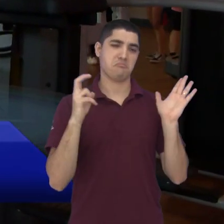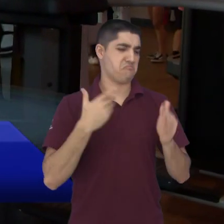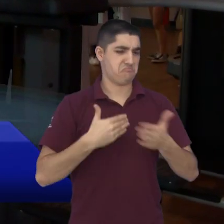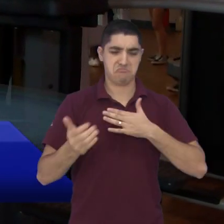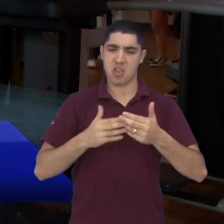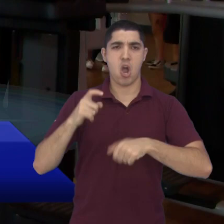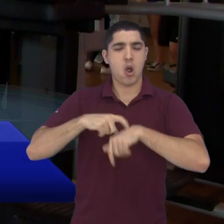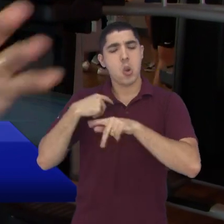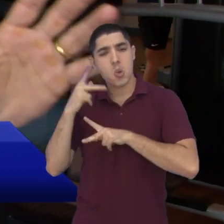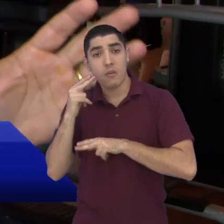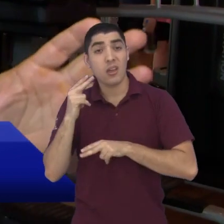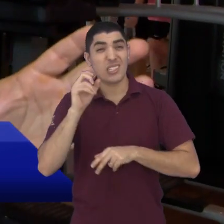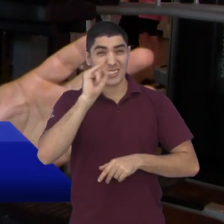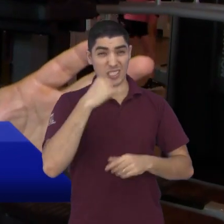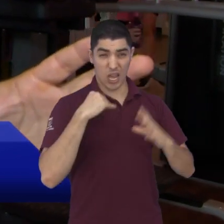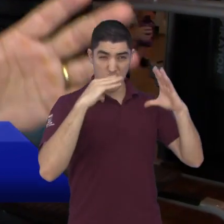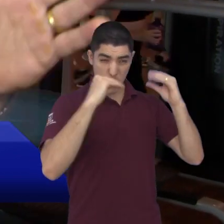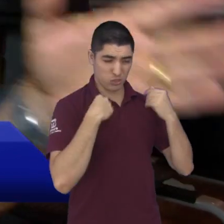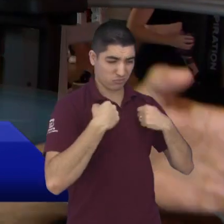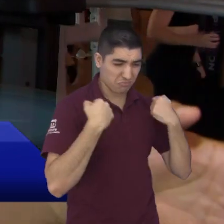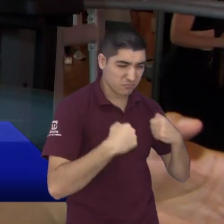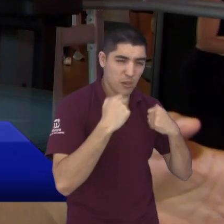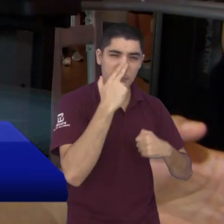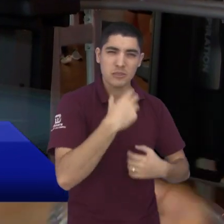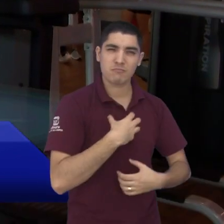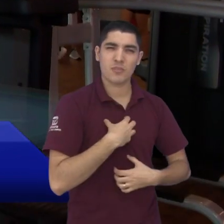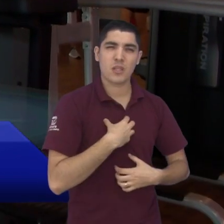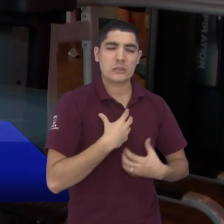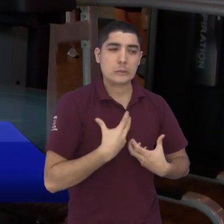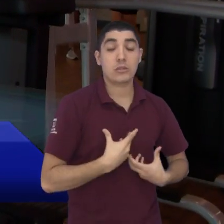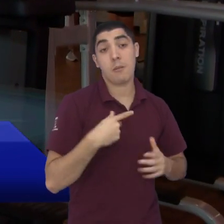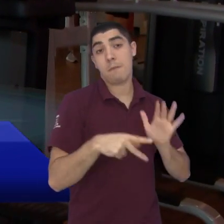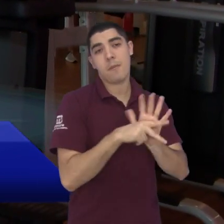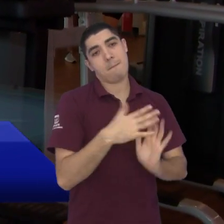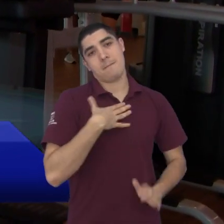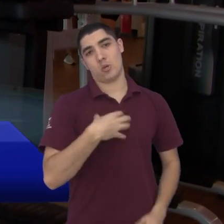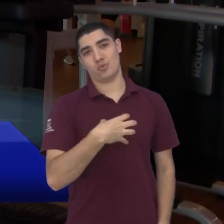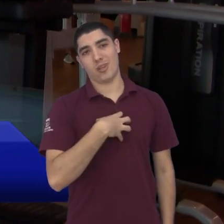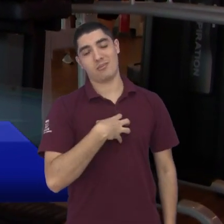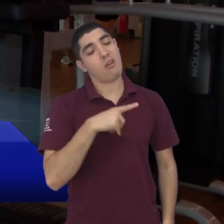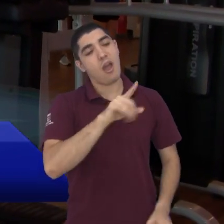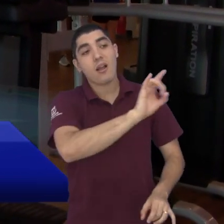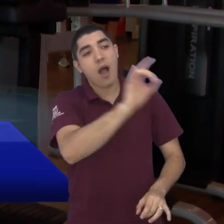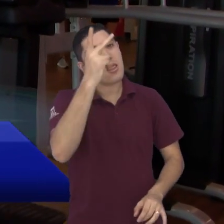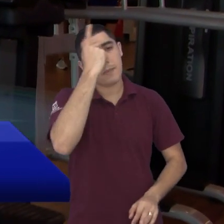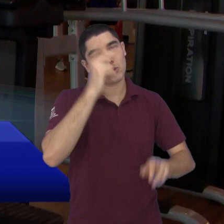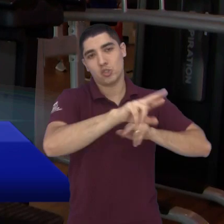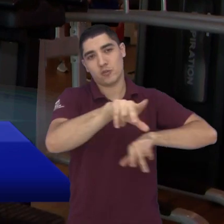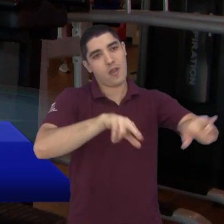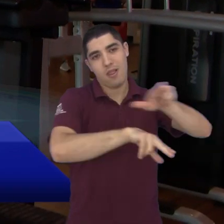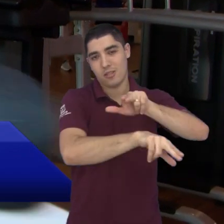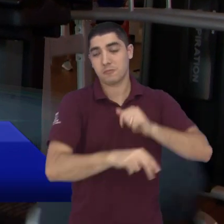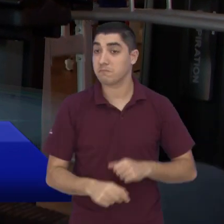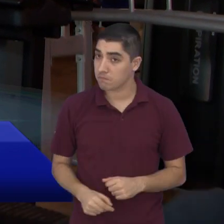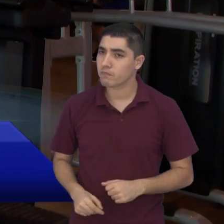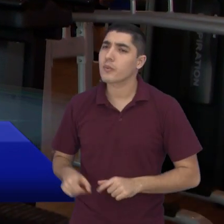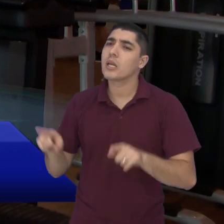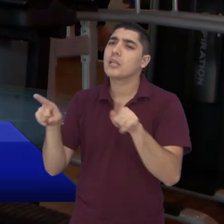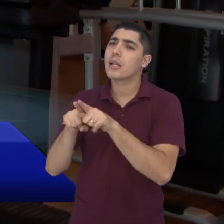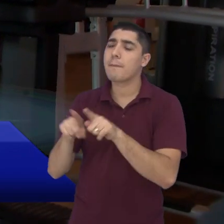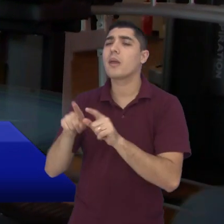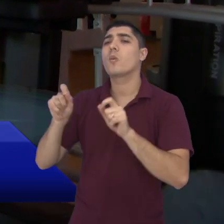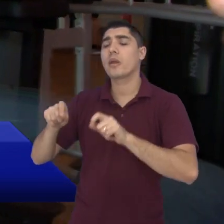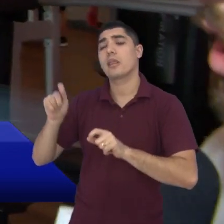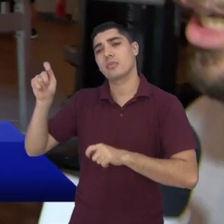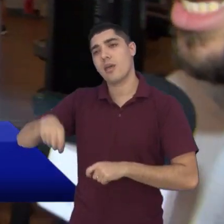treinar pela manhã dependente da hora que eu durma se eu for treinar à noite eu não tenho um bom rendimento então é muito individualizado isso e também tem uma